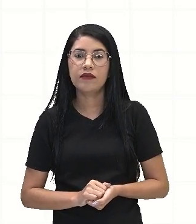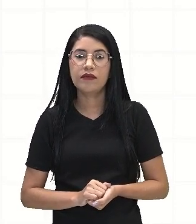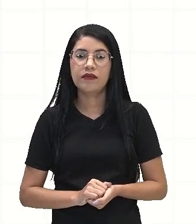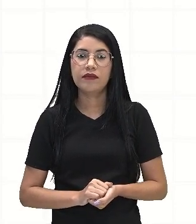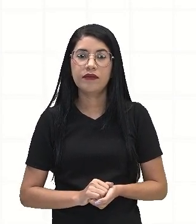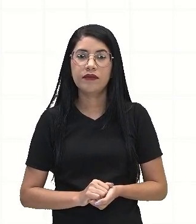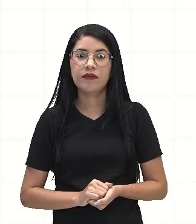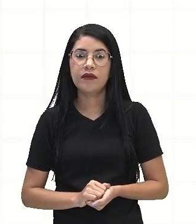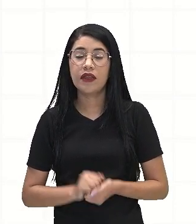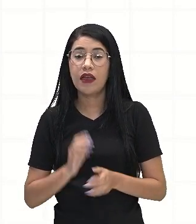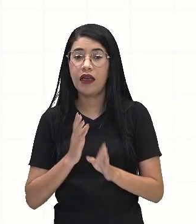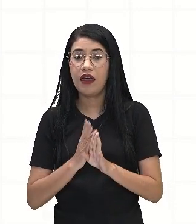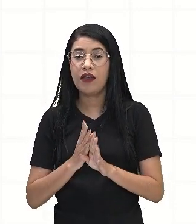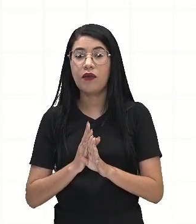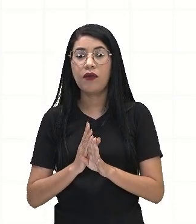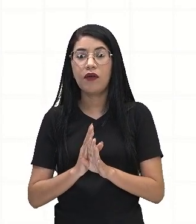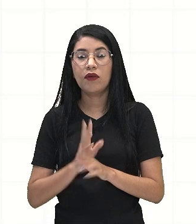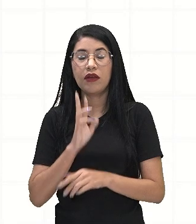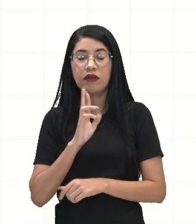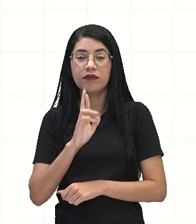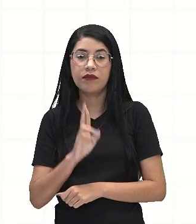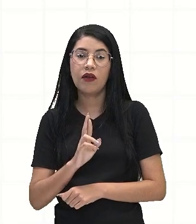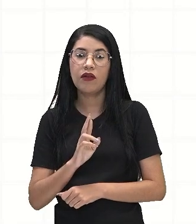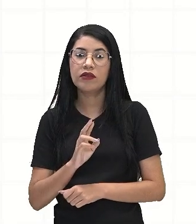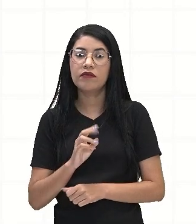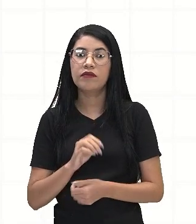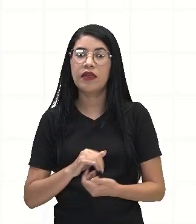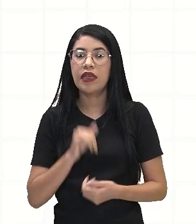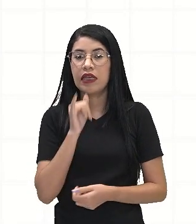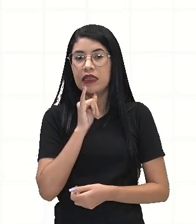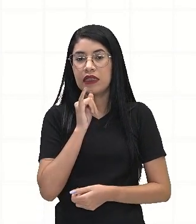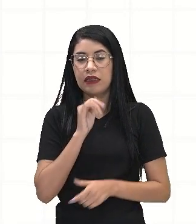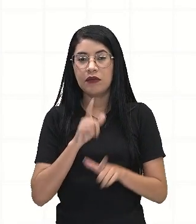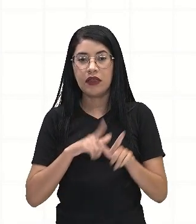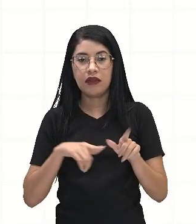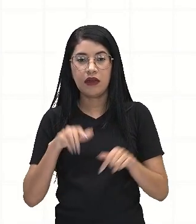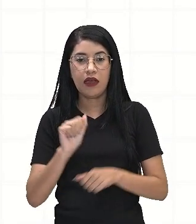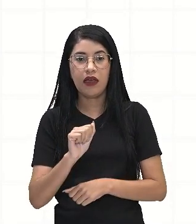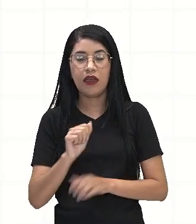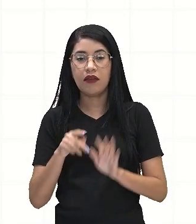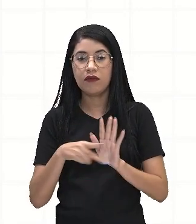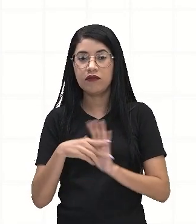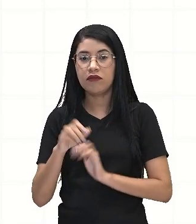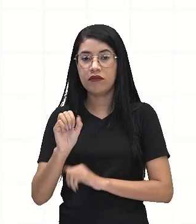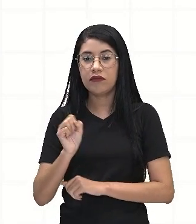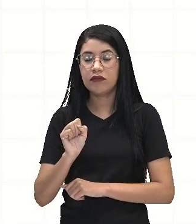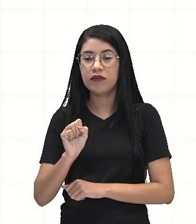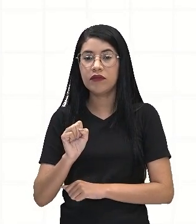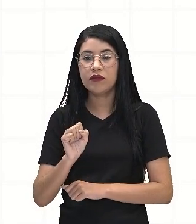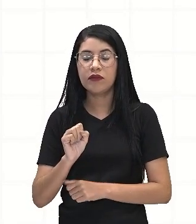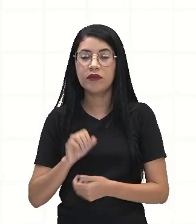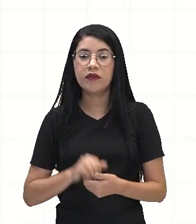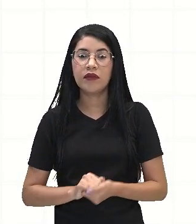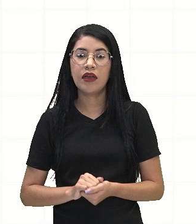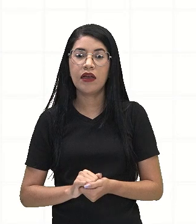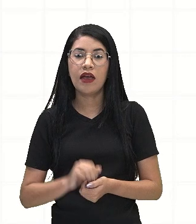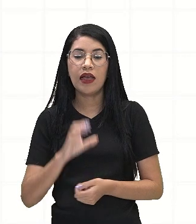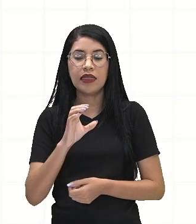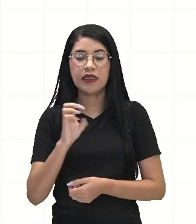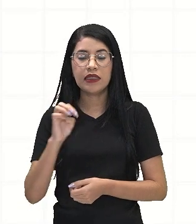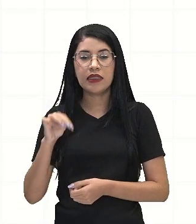tenho o resultado, nesse caso aqui, 8, né? E aí eu coloco a unidade de medida, né, que é